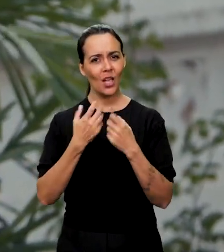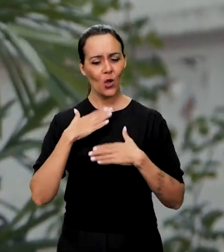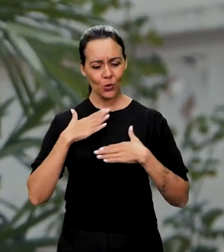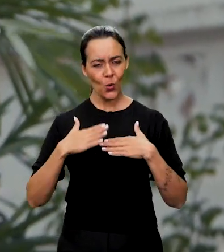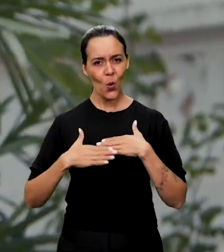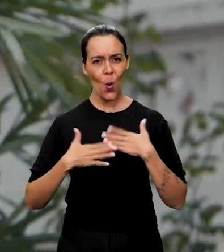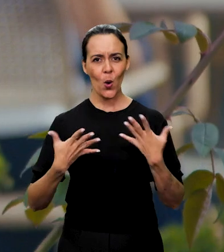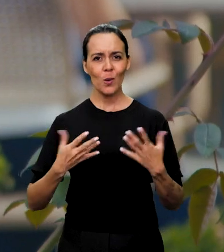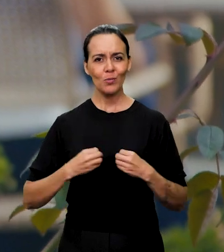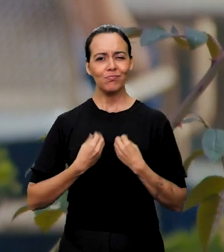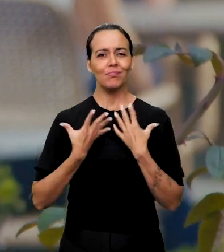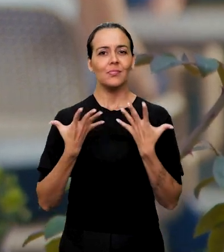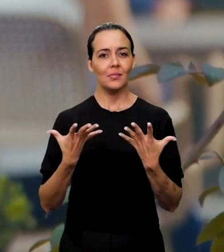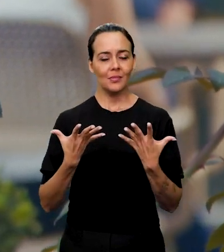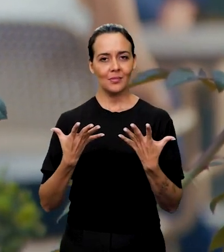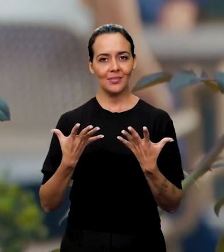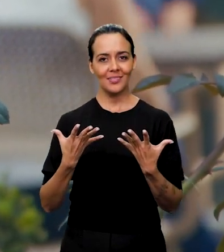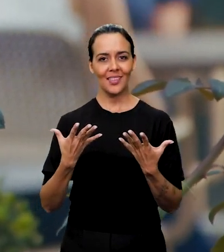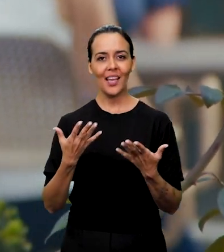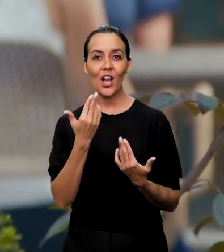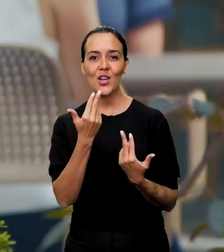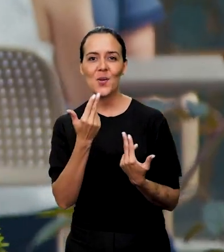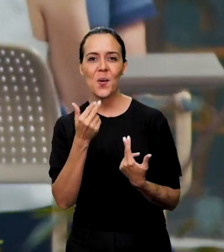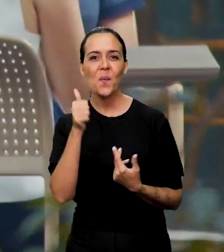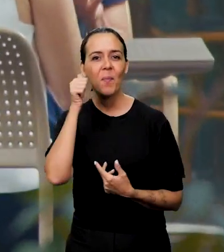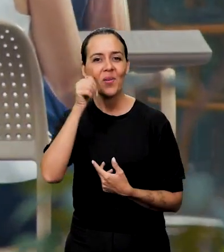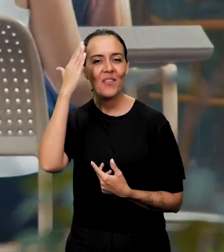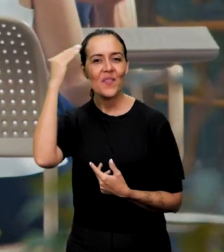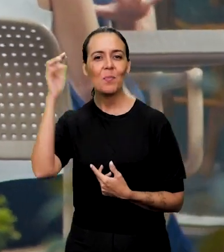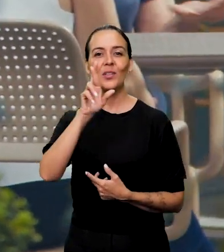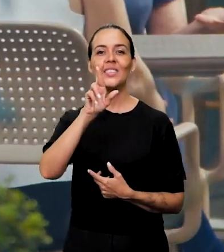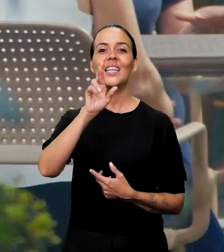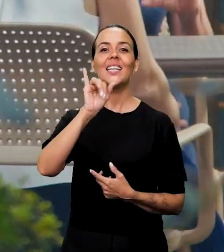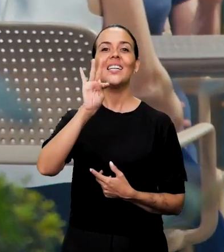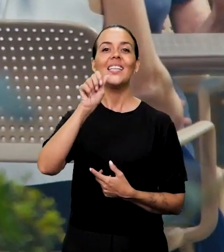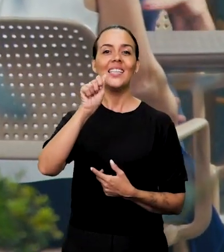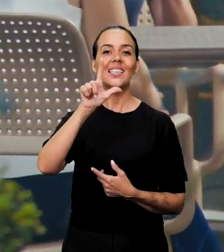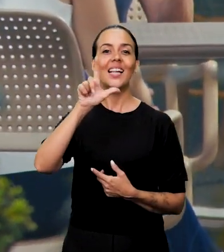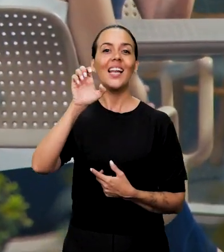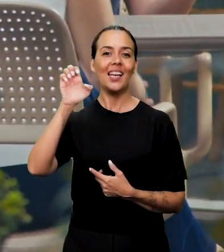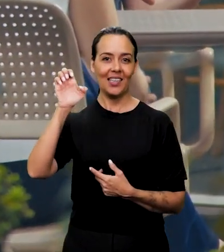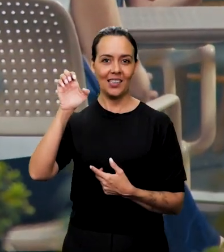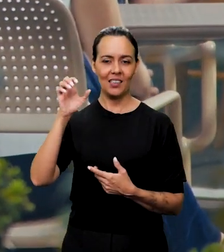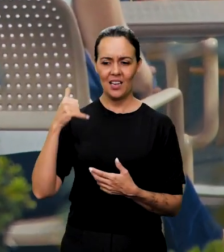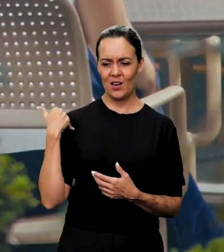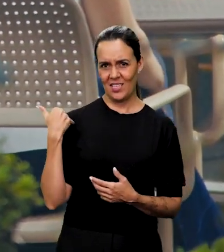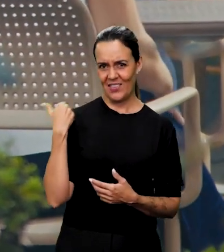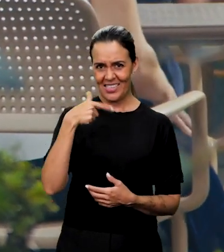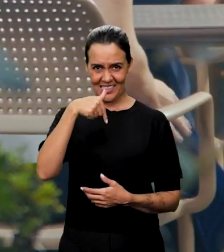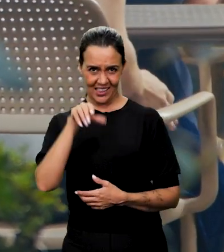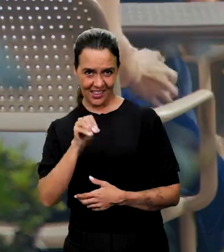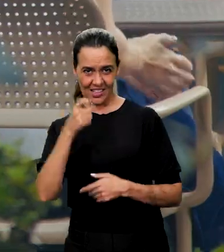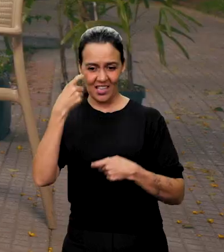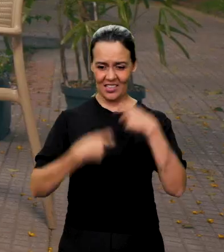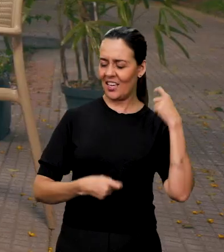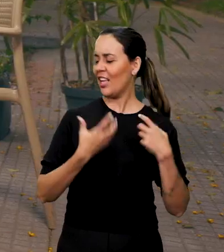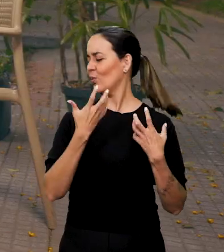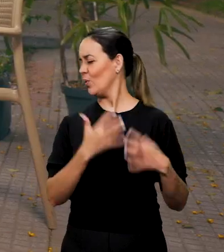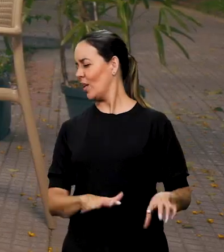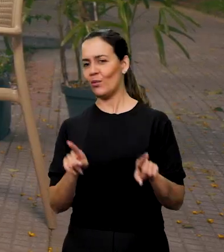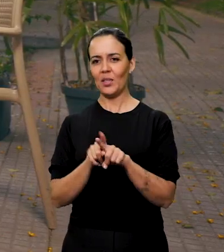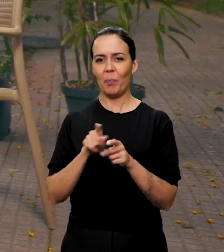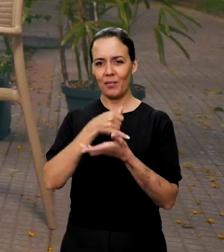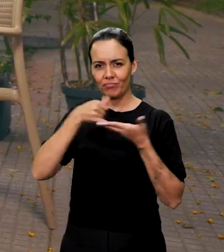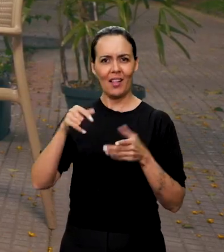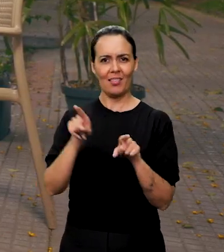tabu nessa fase? Aquela coisa da Rita Lee, que a Rita Lee falou, né? 70 anos eu falei que eu não vou mais nem transar e nem me drogar. E a